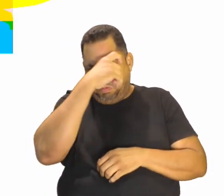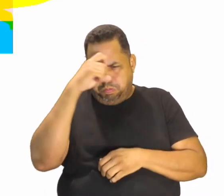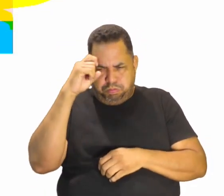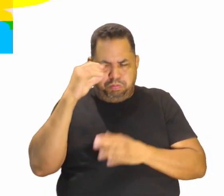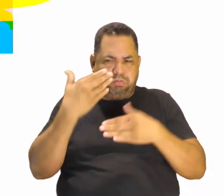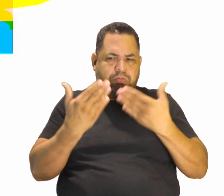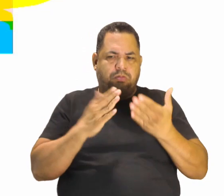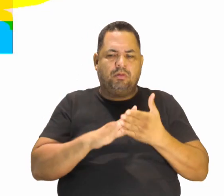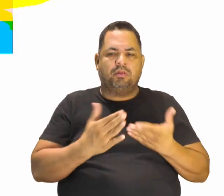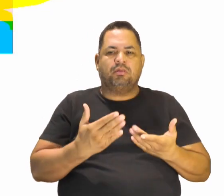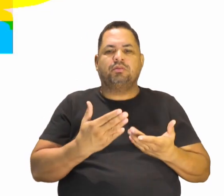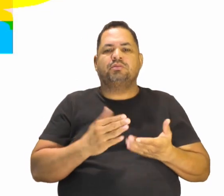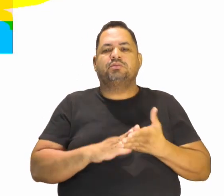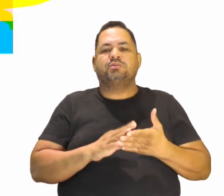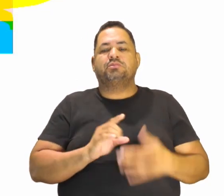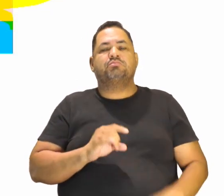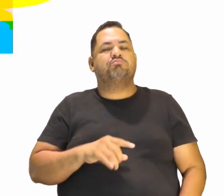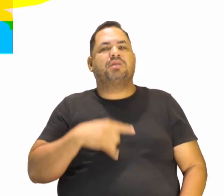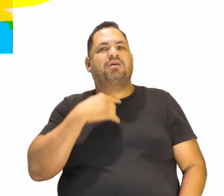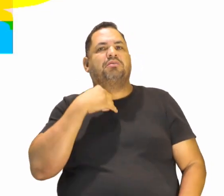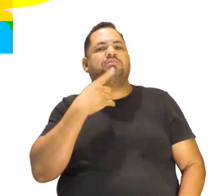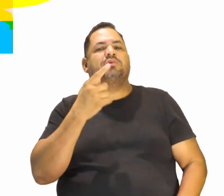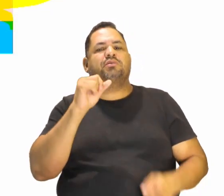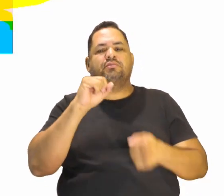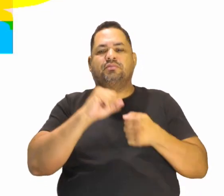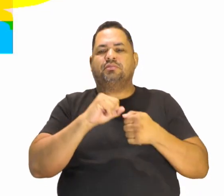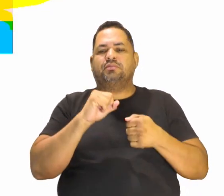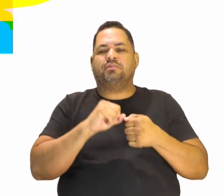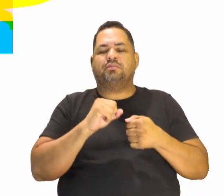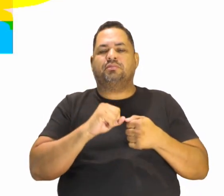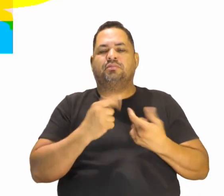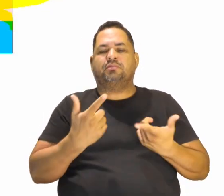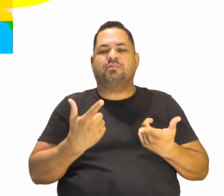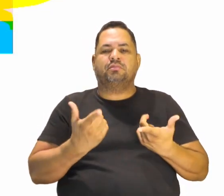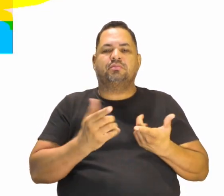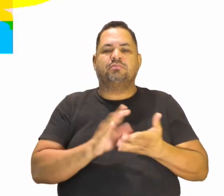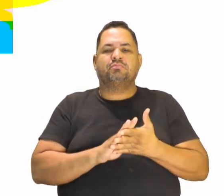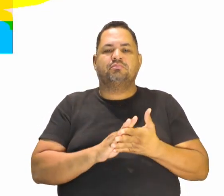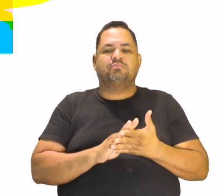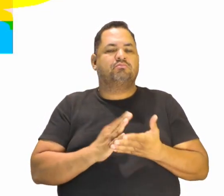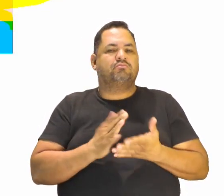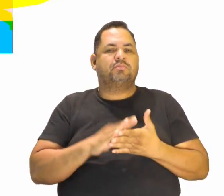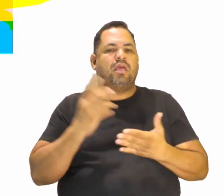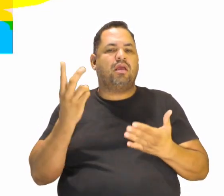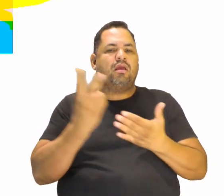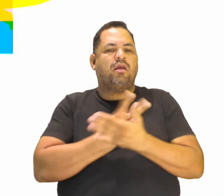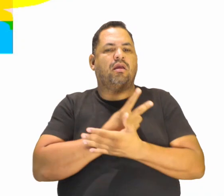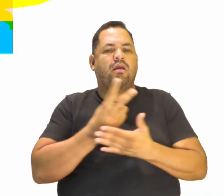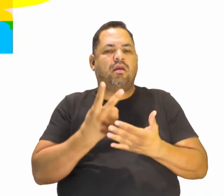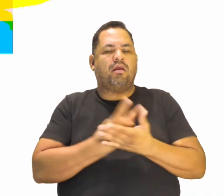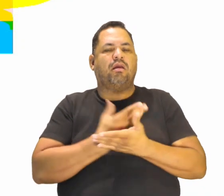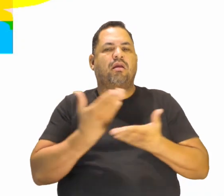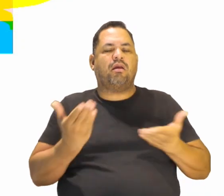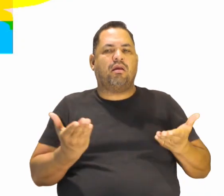mirabolantes que são impossíveis de ser realizadas e que não são convenientes ao seu